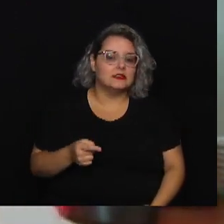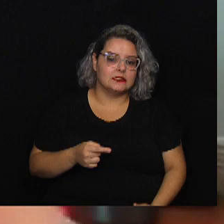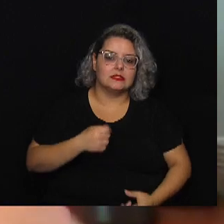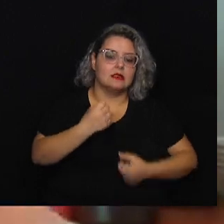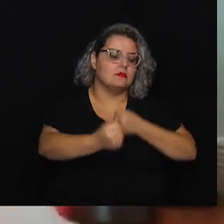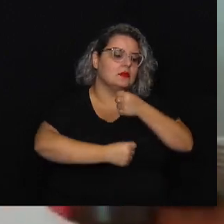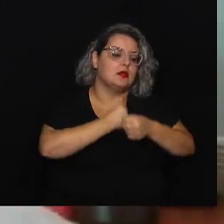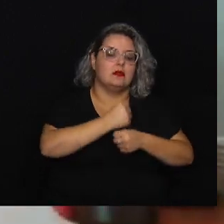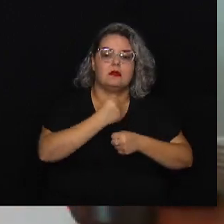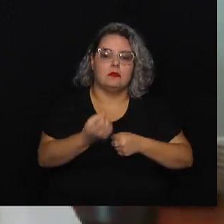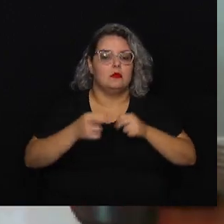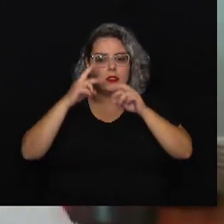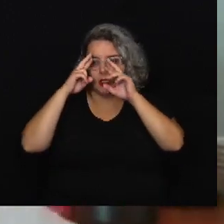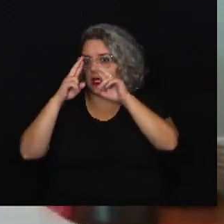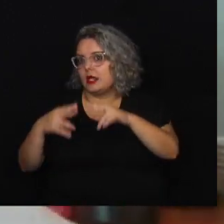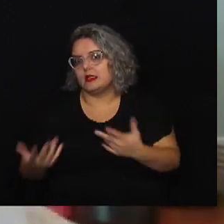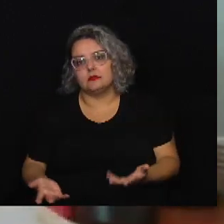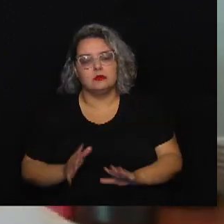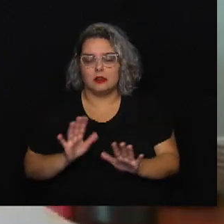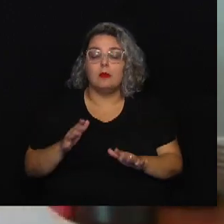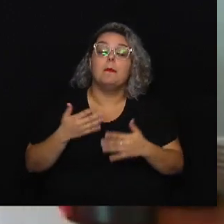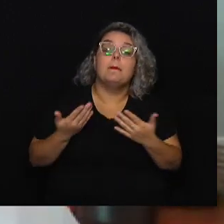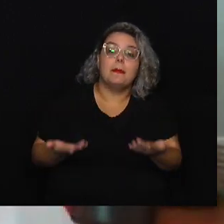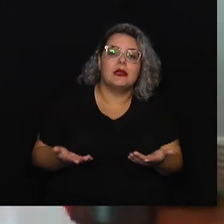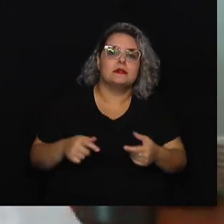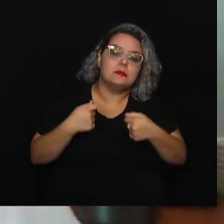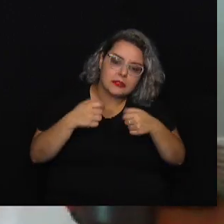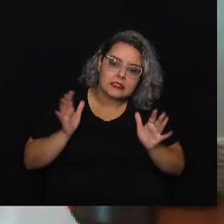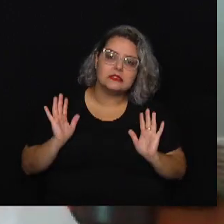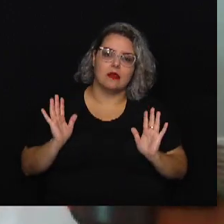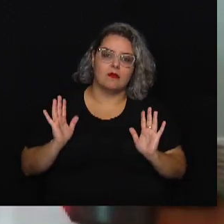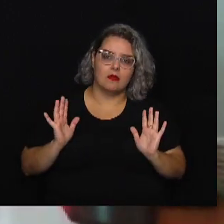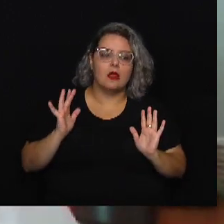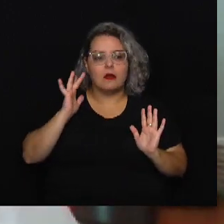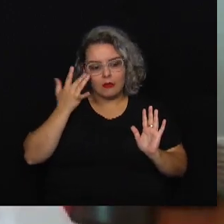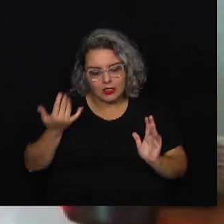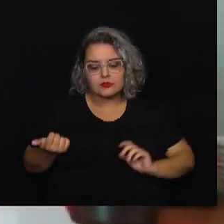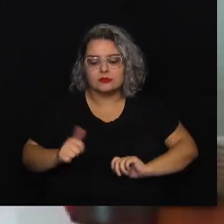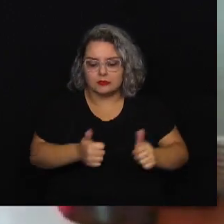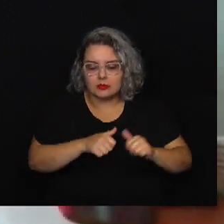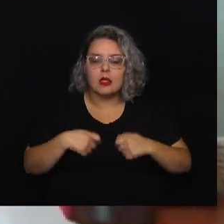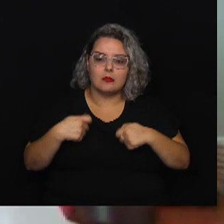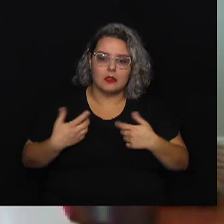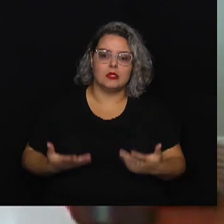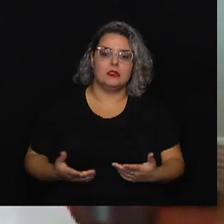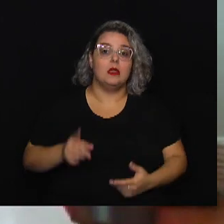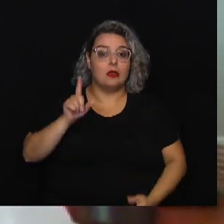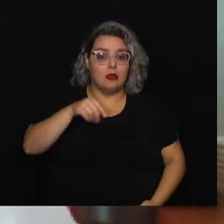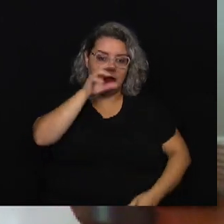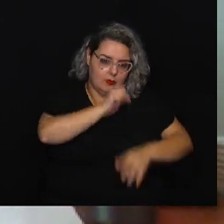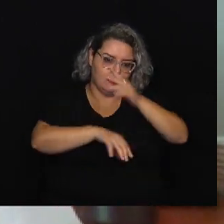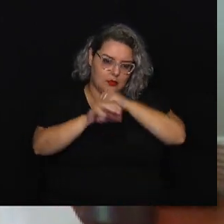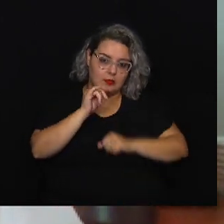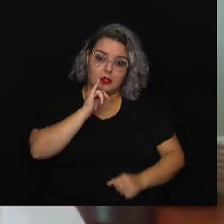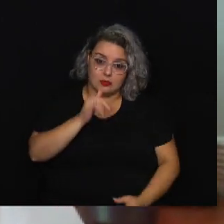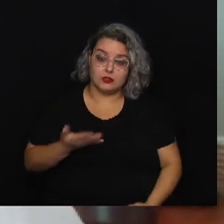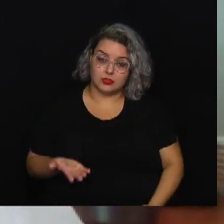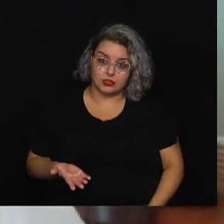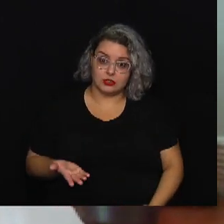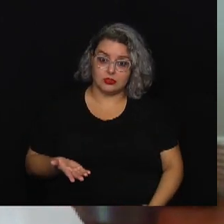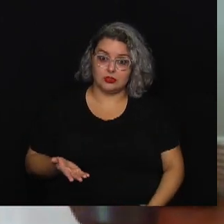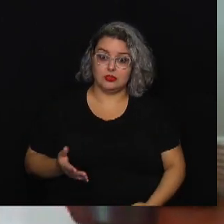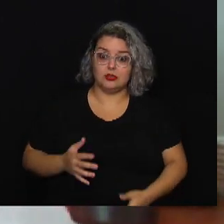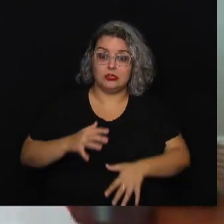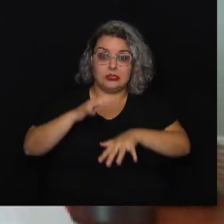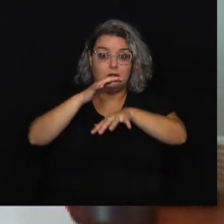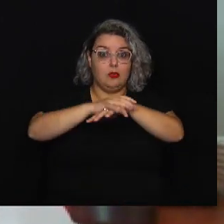porque respeita ou porque não, mas deveria, sim. né? Mas são aprendizagens. Eu diria que são